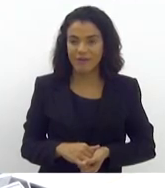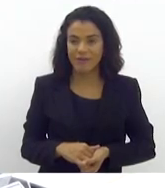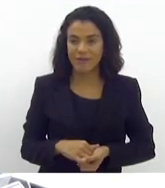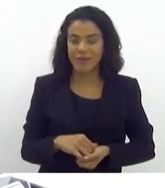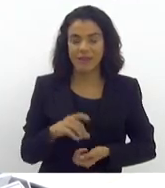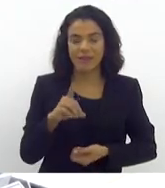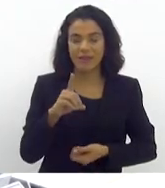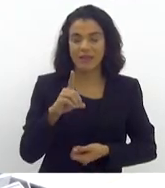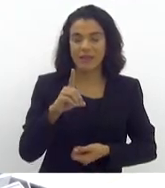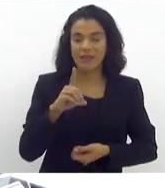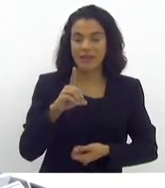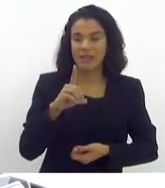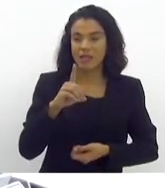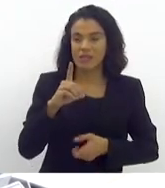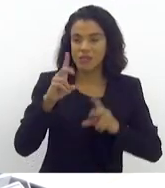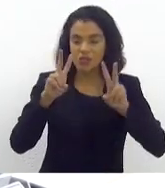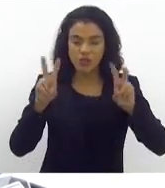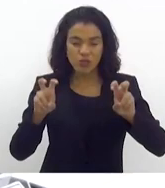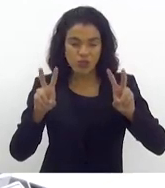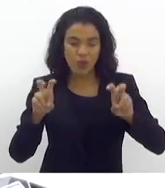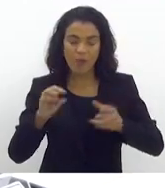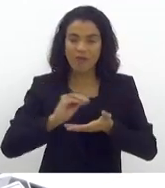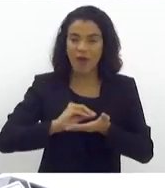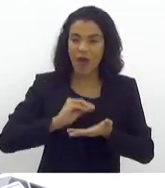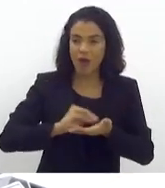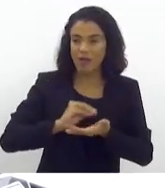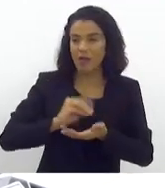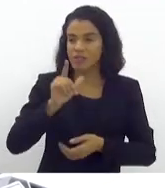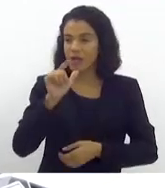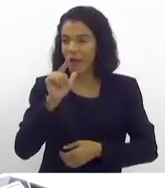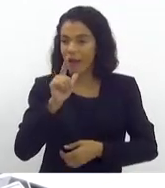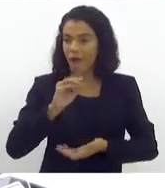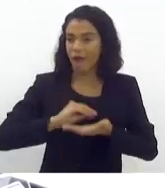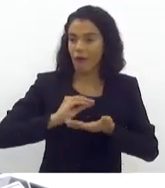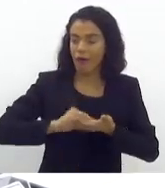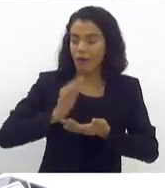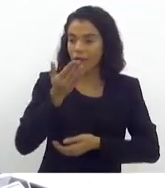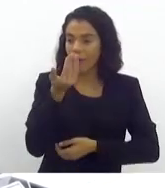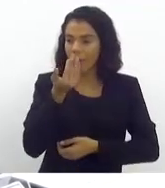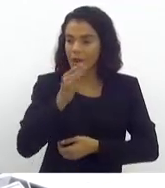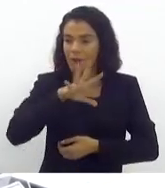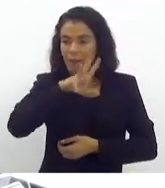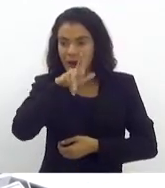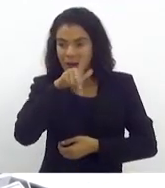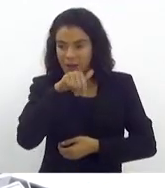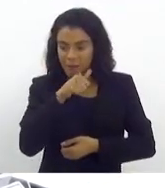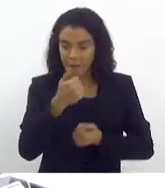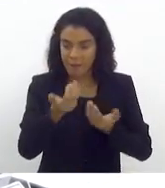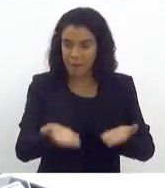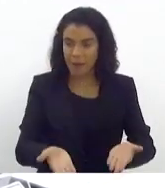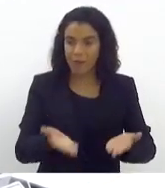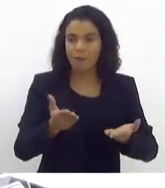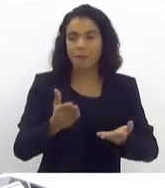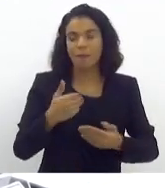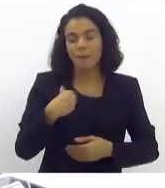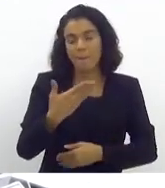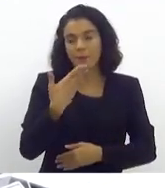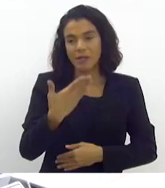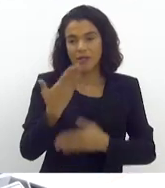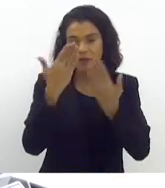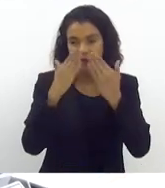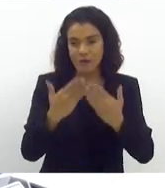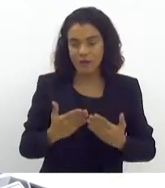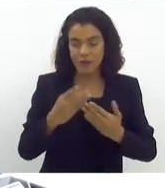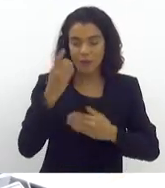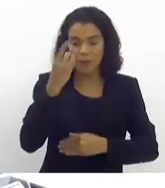descedentação animal no caso de escassez de recursos hídricos e da outras providências. Havia um pedido de vista do deputado Carlos